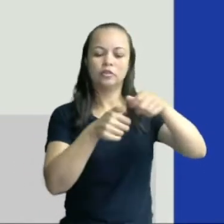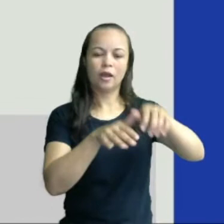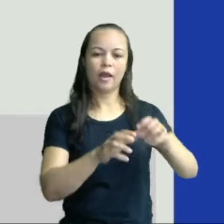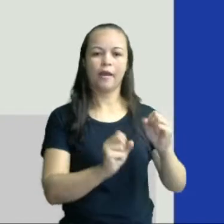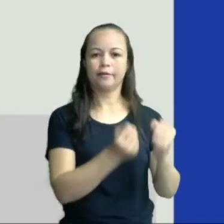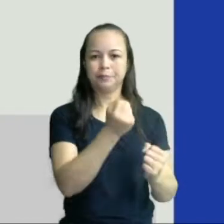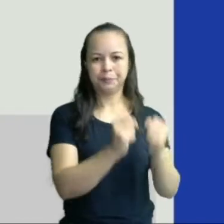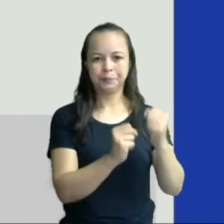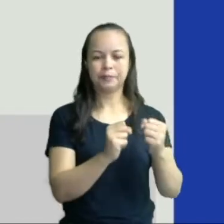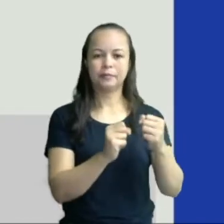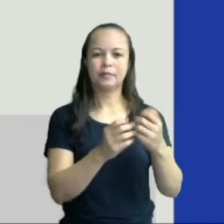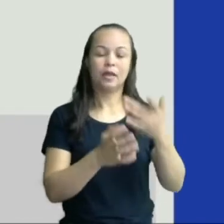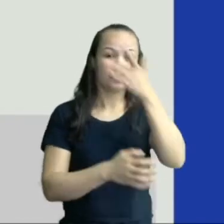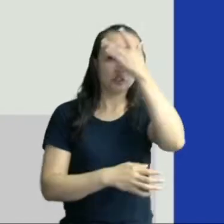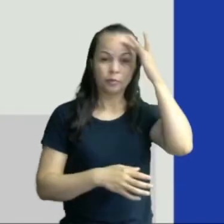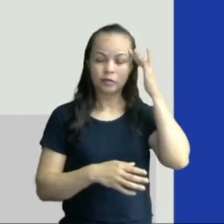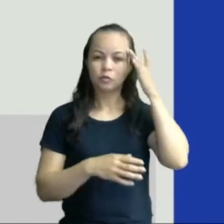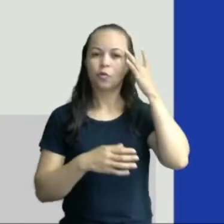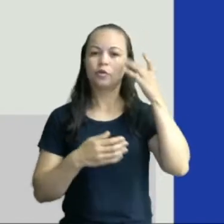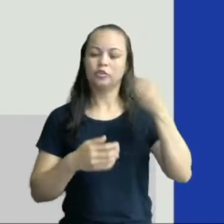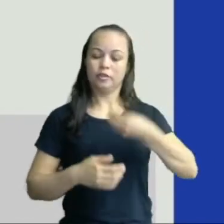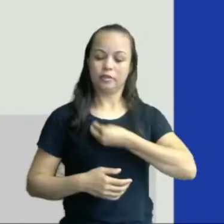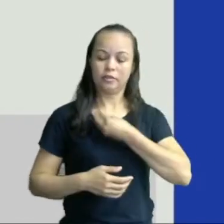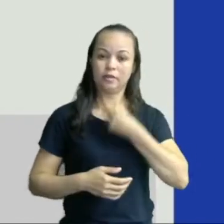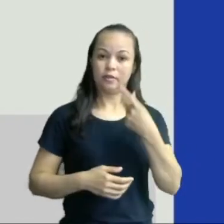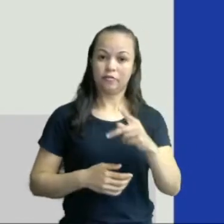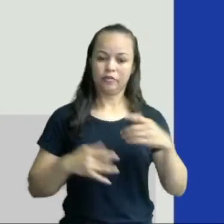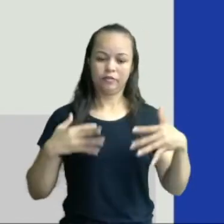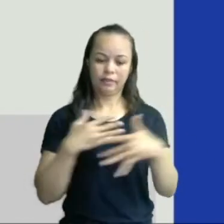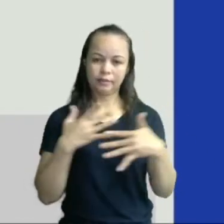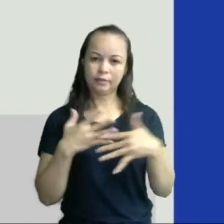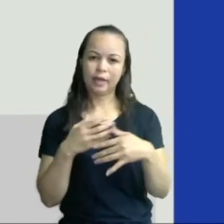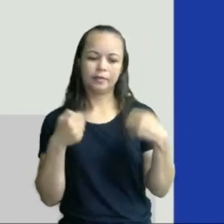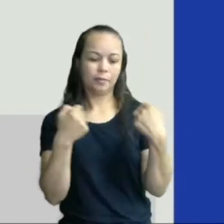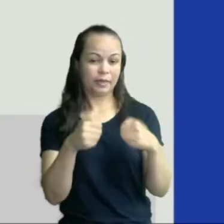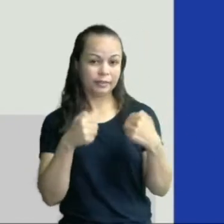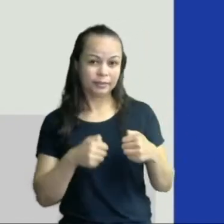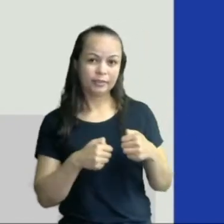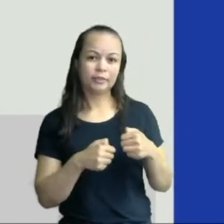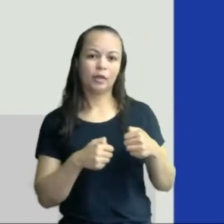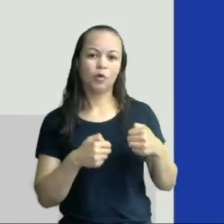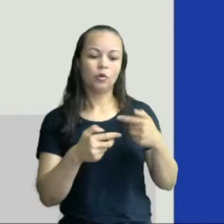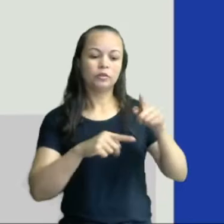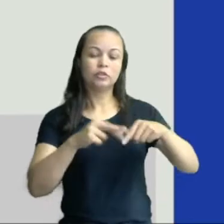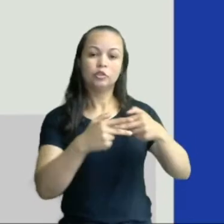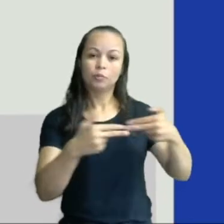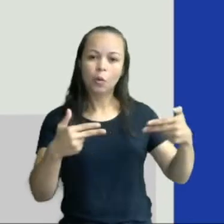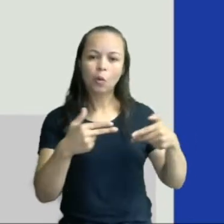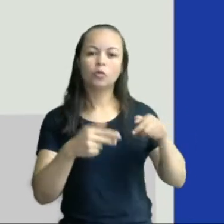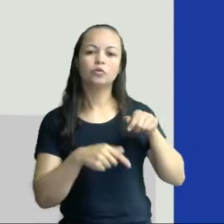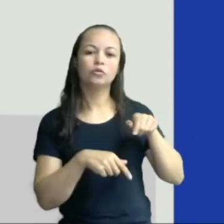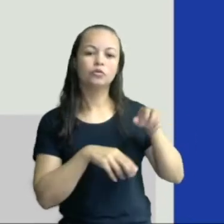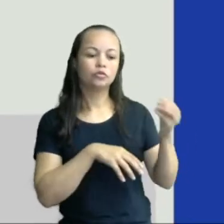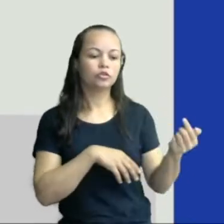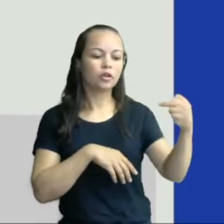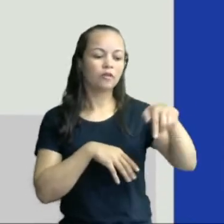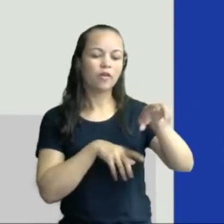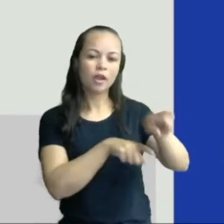indústria. Ó, as pessoas que moram na cidade necessitam dos produtos do campo. Esses produtos podem ser